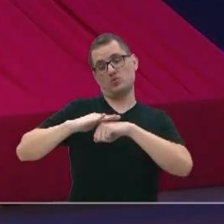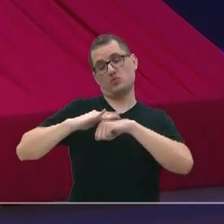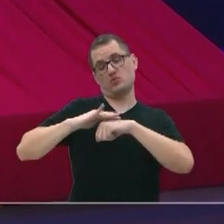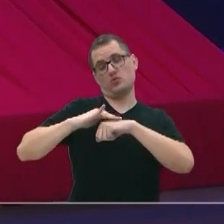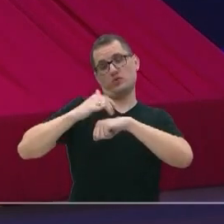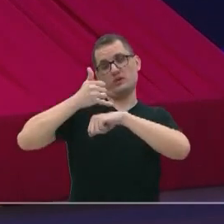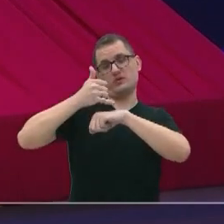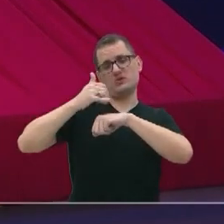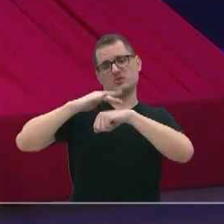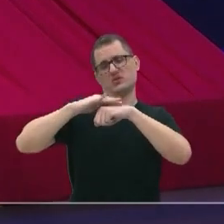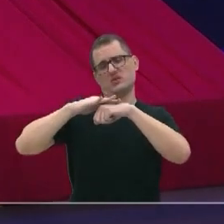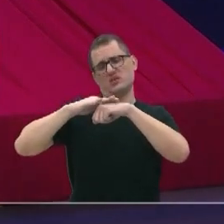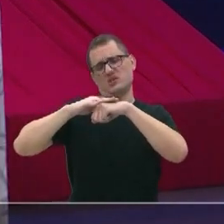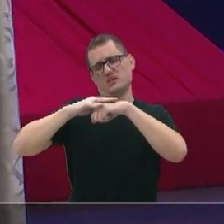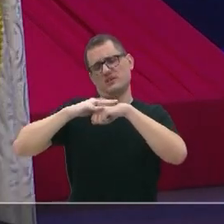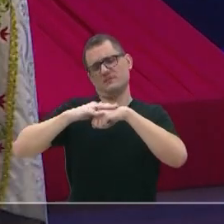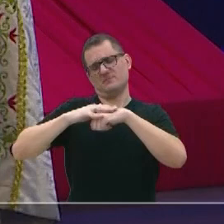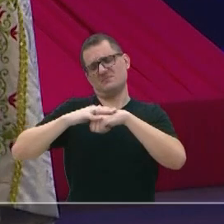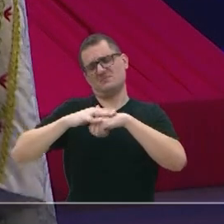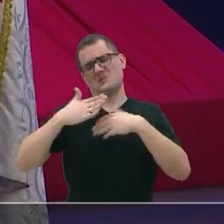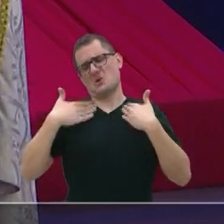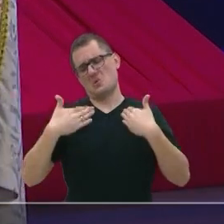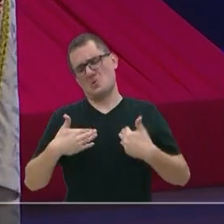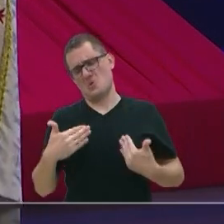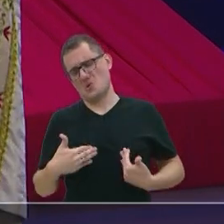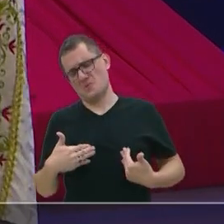fisicamente, motivado por algum